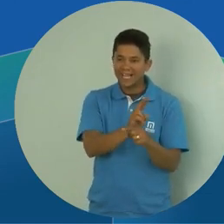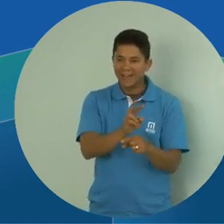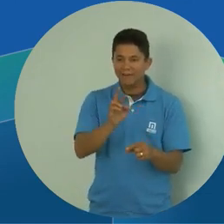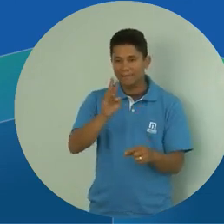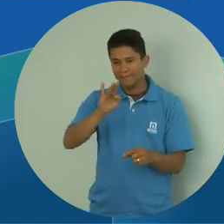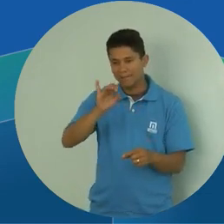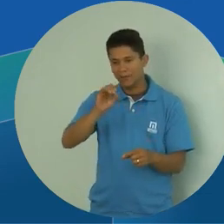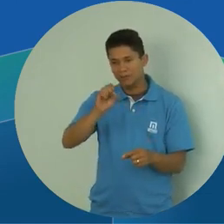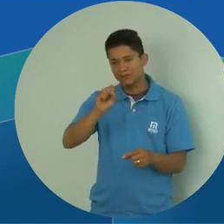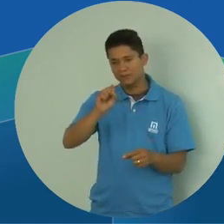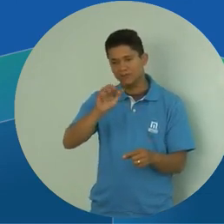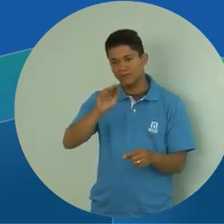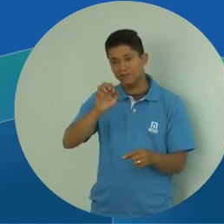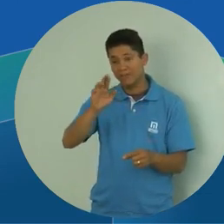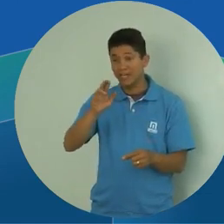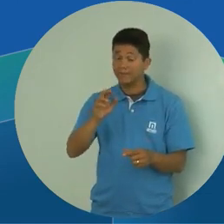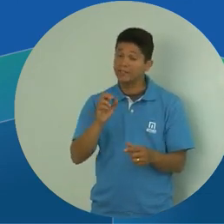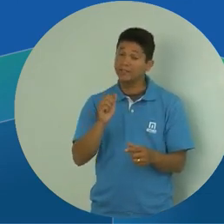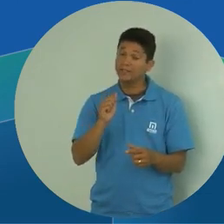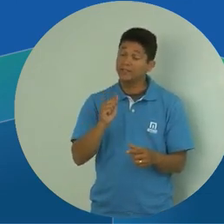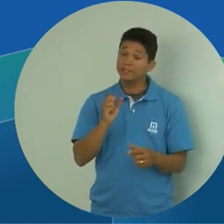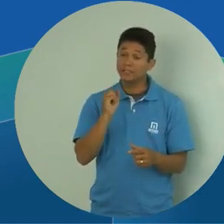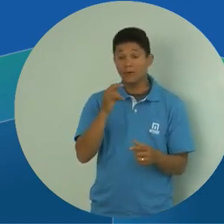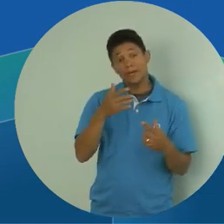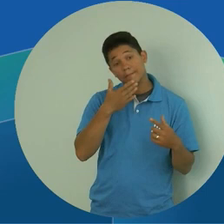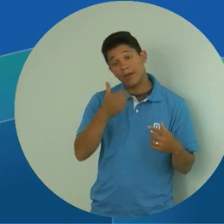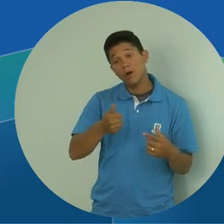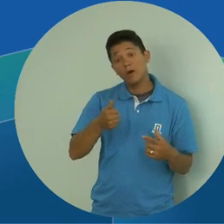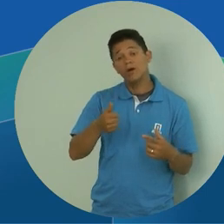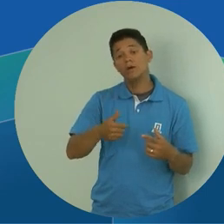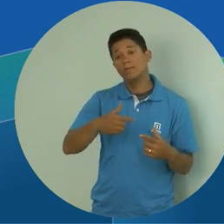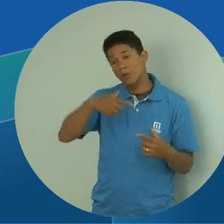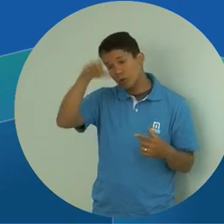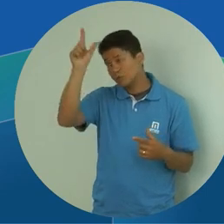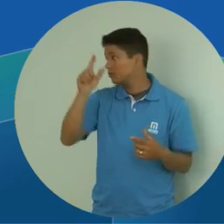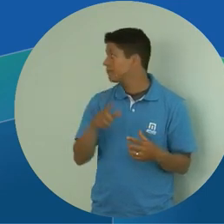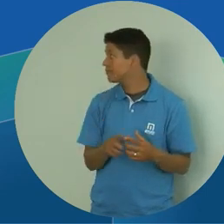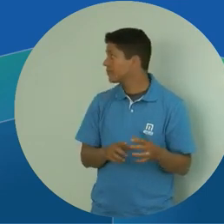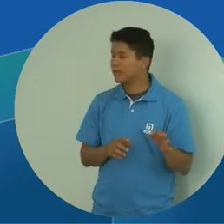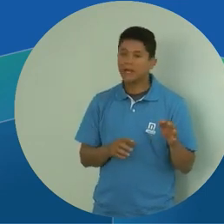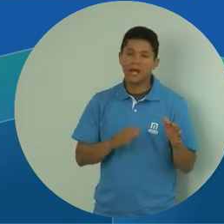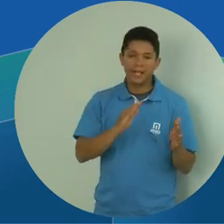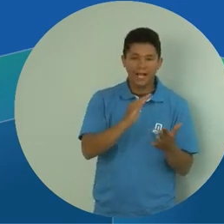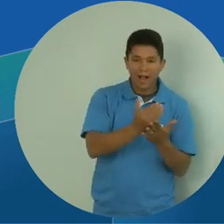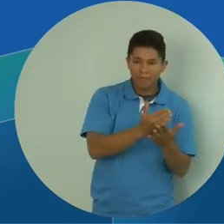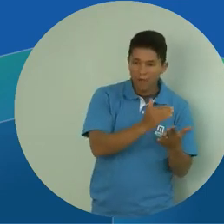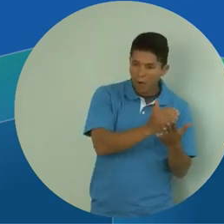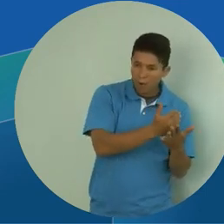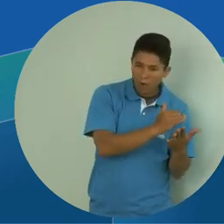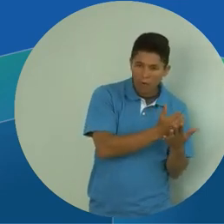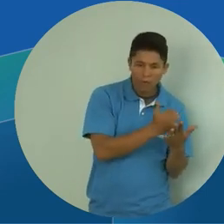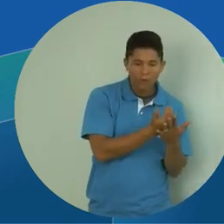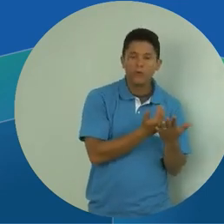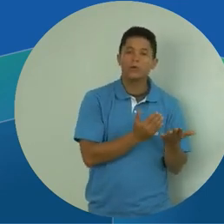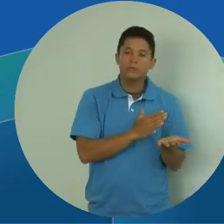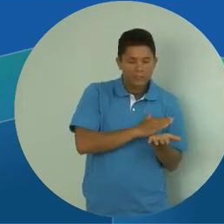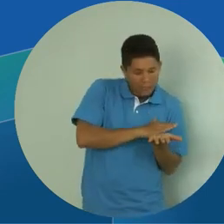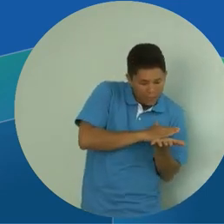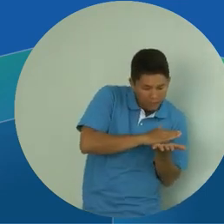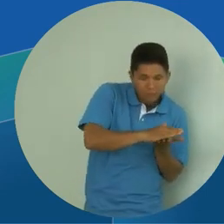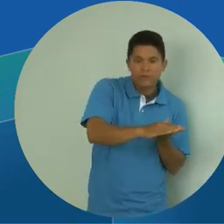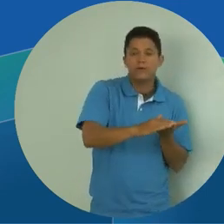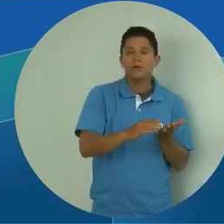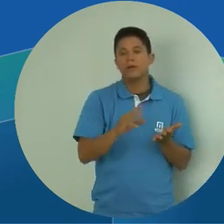terceiro. E aí a gente achou aquela outra área e iniciamos todo o processo, que demorou mais uns 3, 4 meses. A